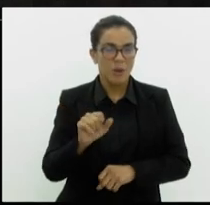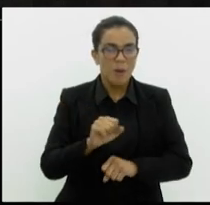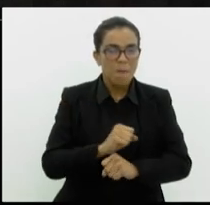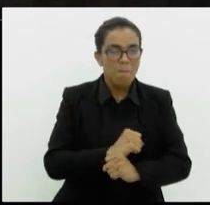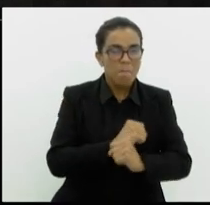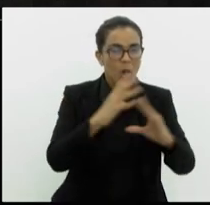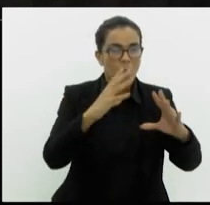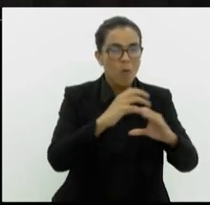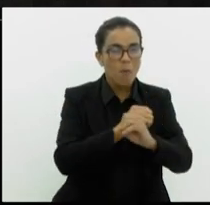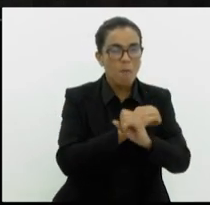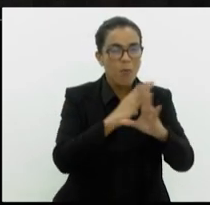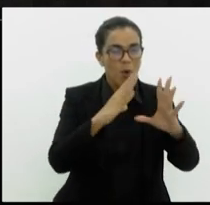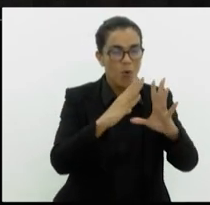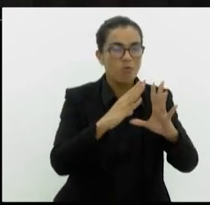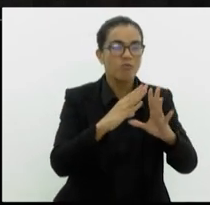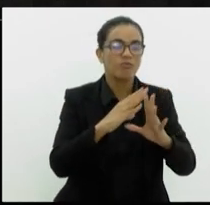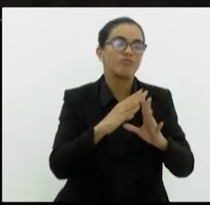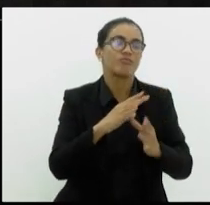Impossível.